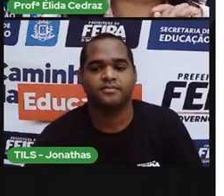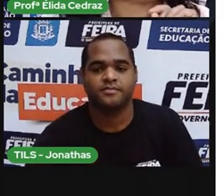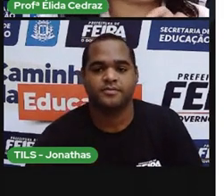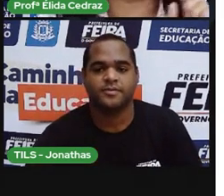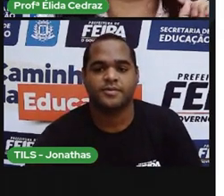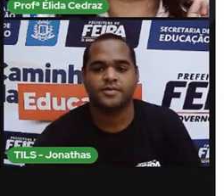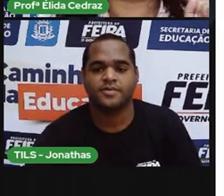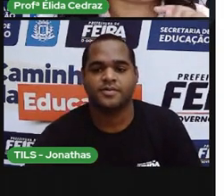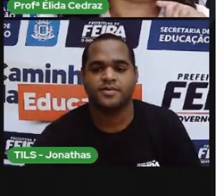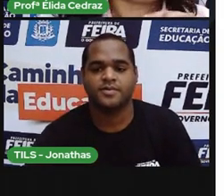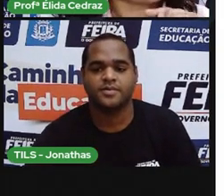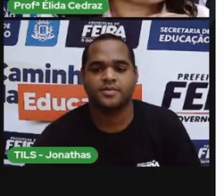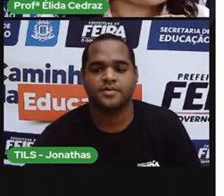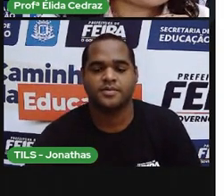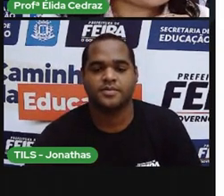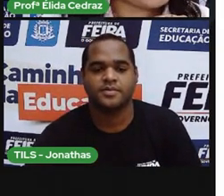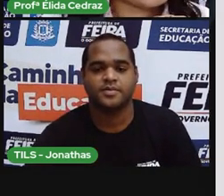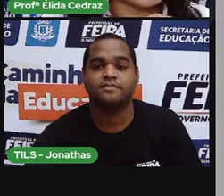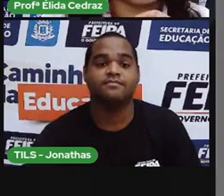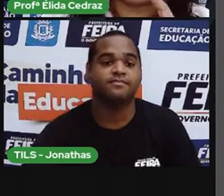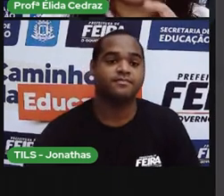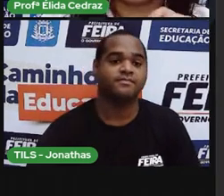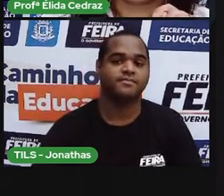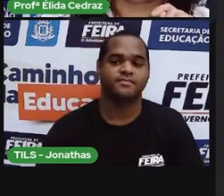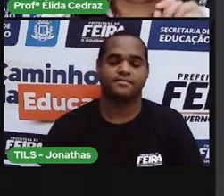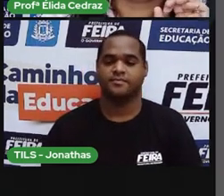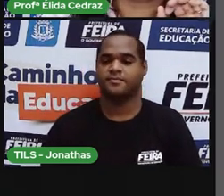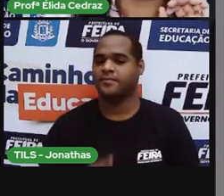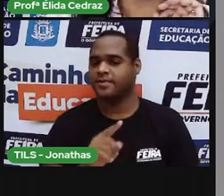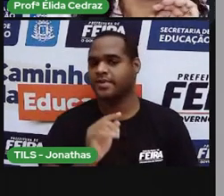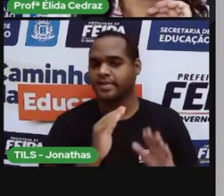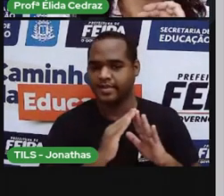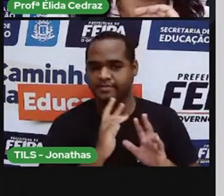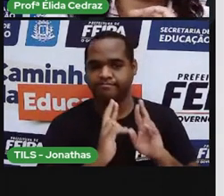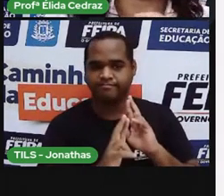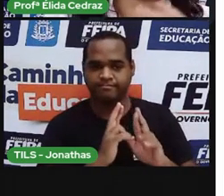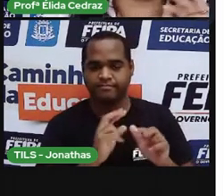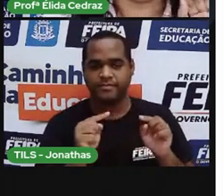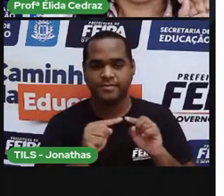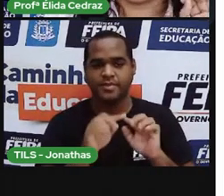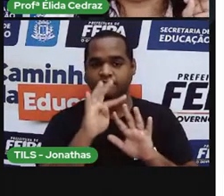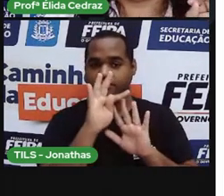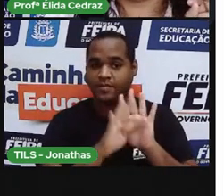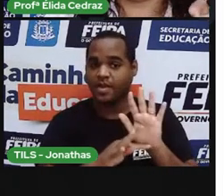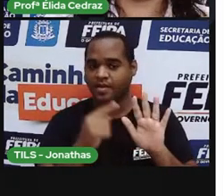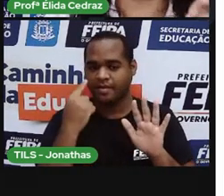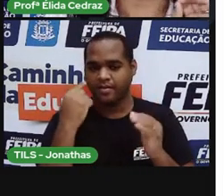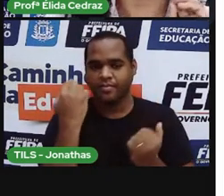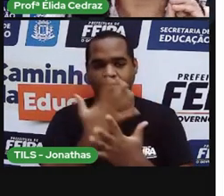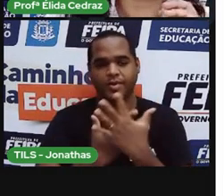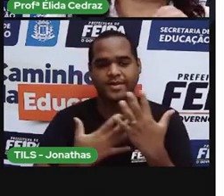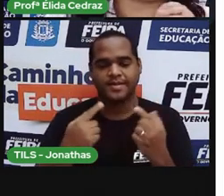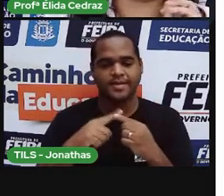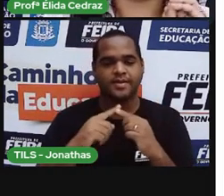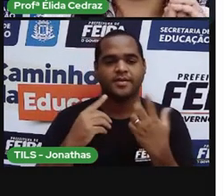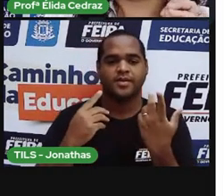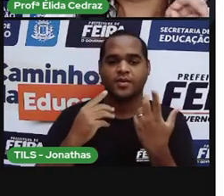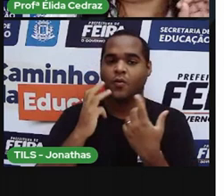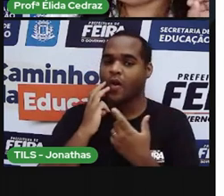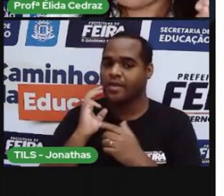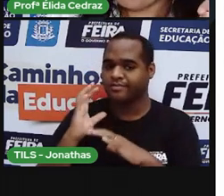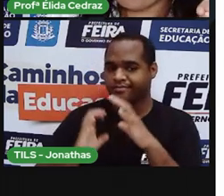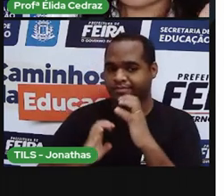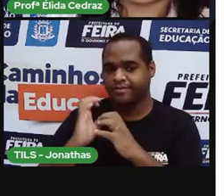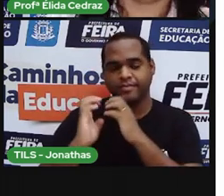Entendendo a atividade que está aí na sua casa. O texto é a música O Cravo